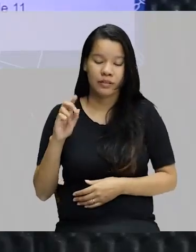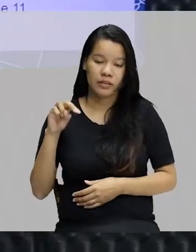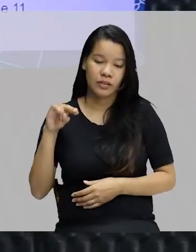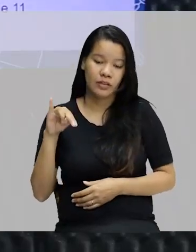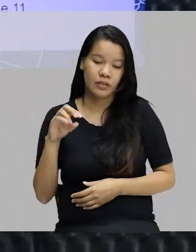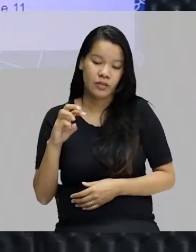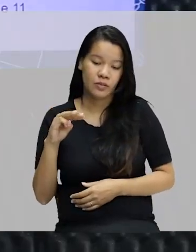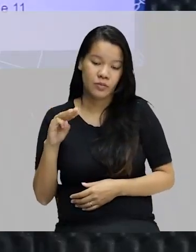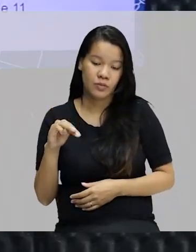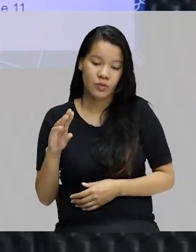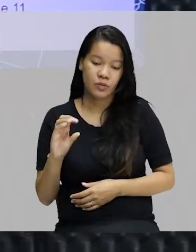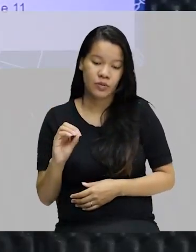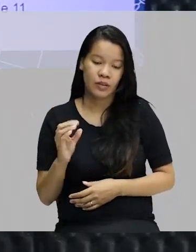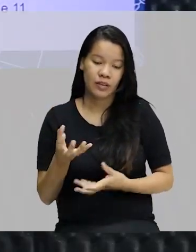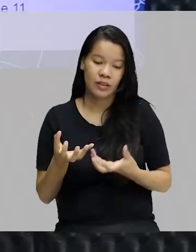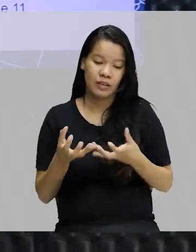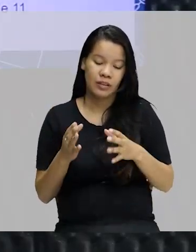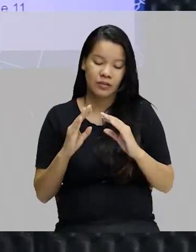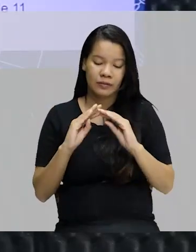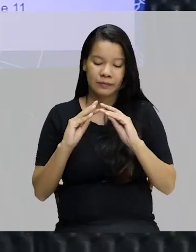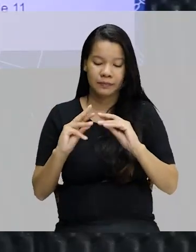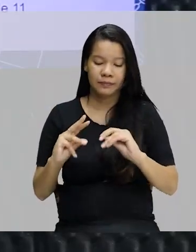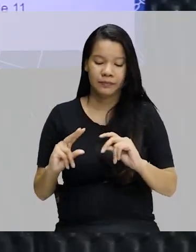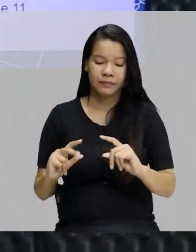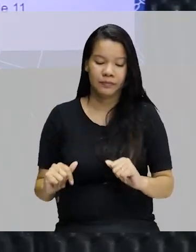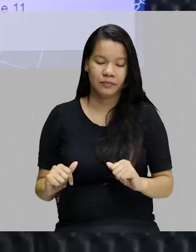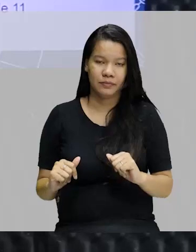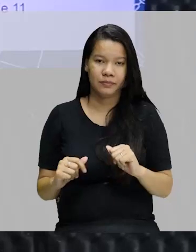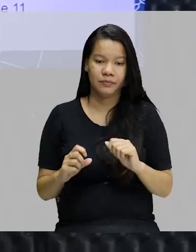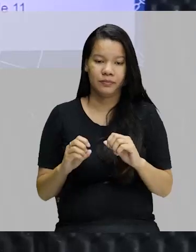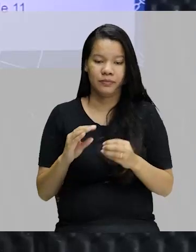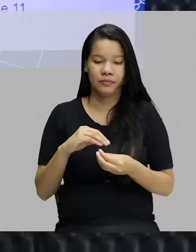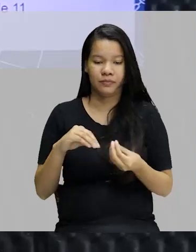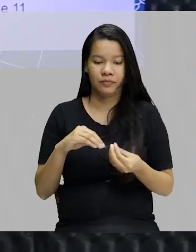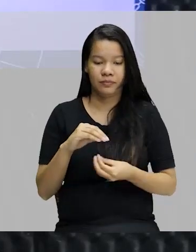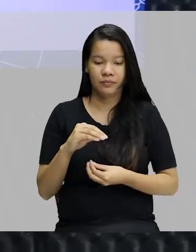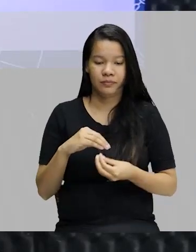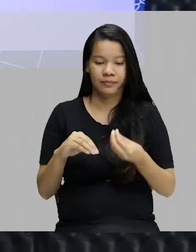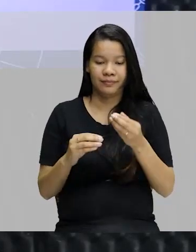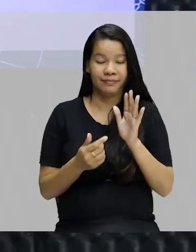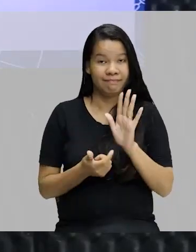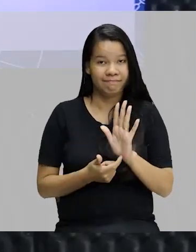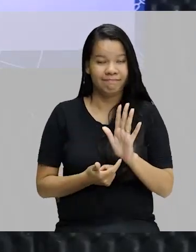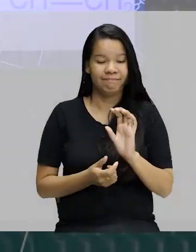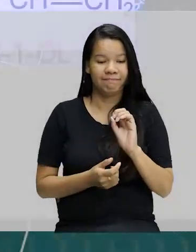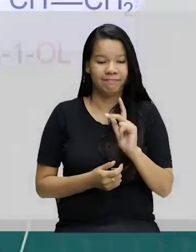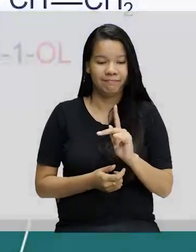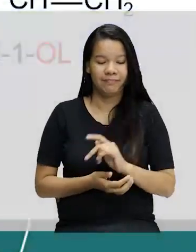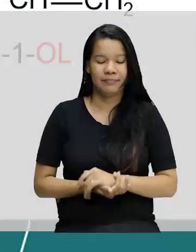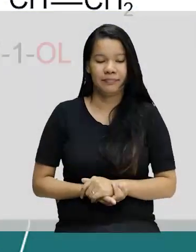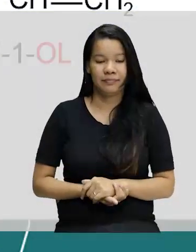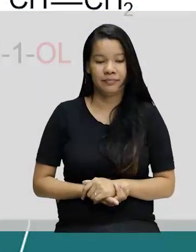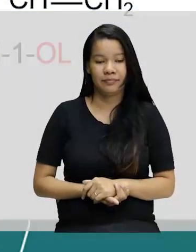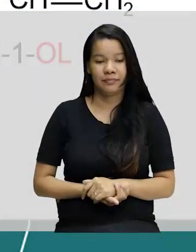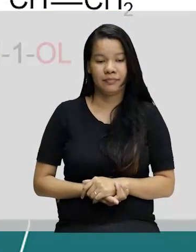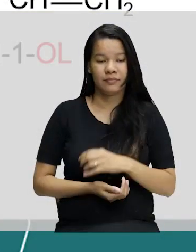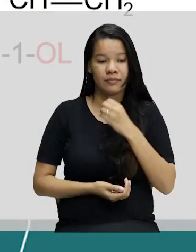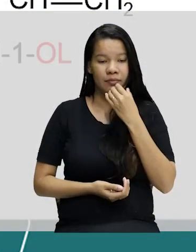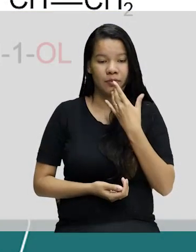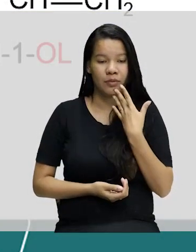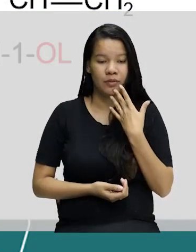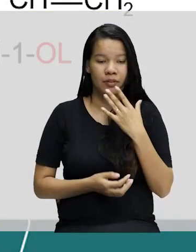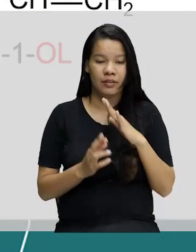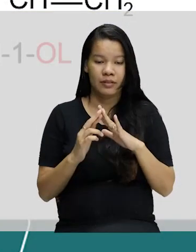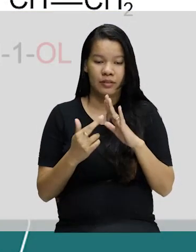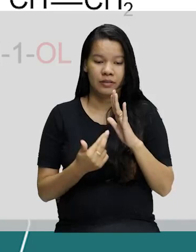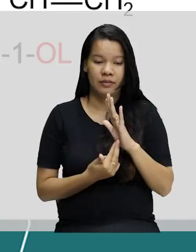né, essa substância que apresenta essa toxicidade. Tudo bem? Bom, como regras de